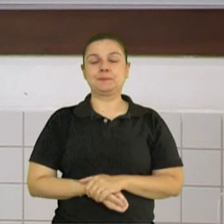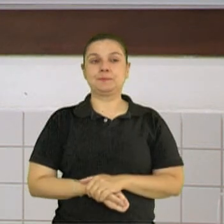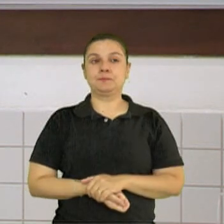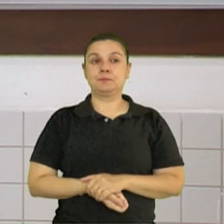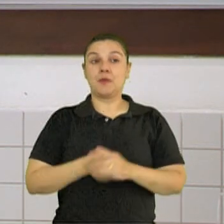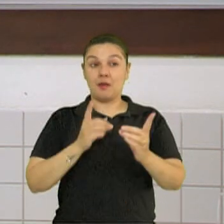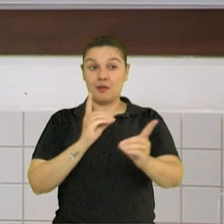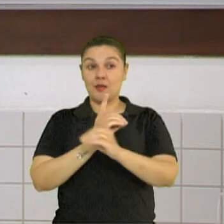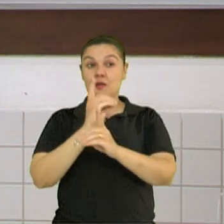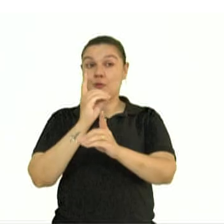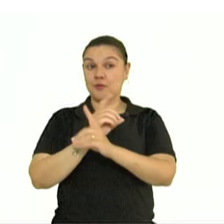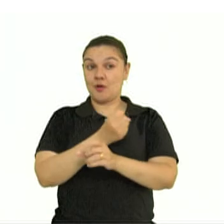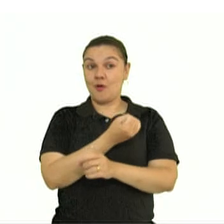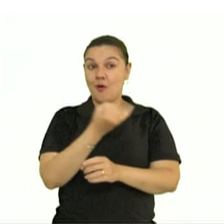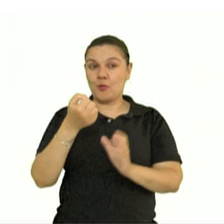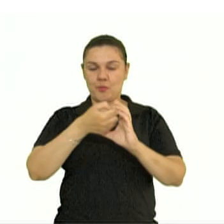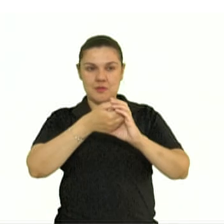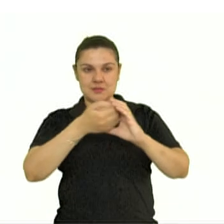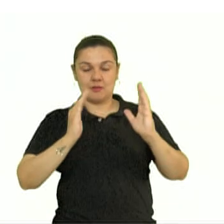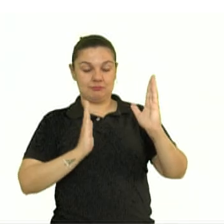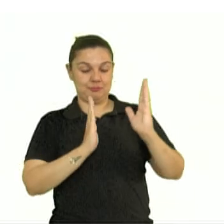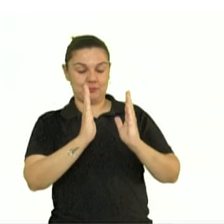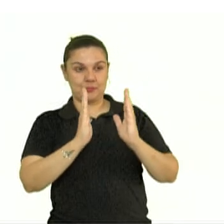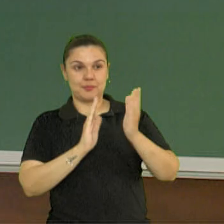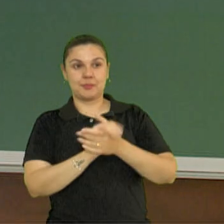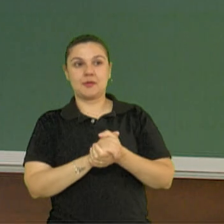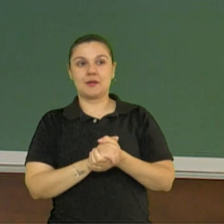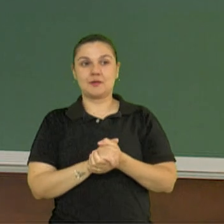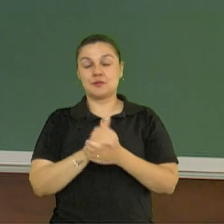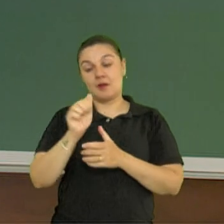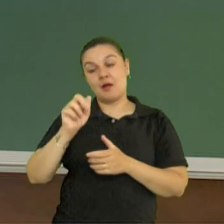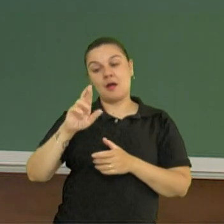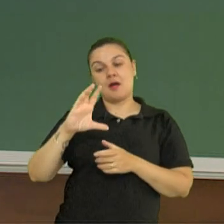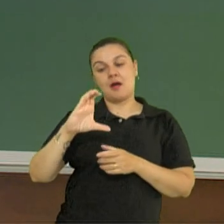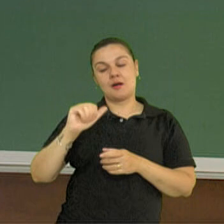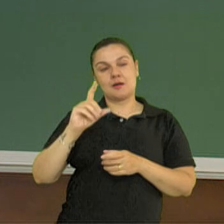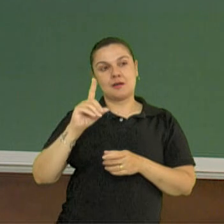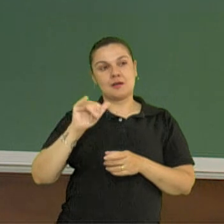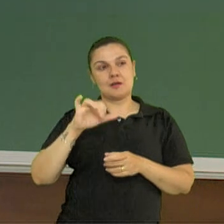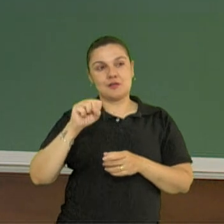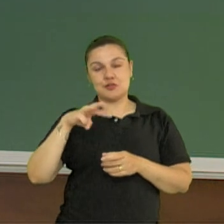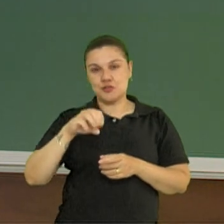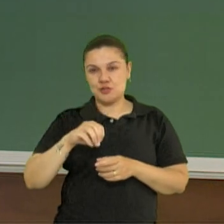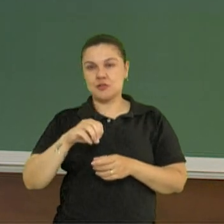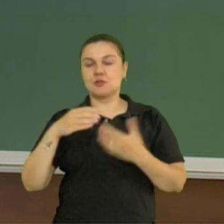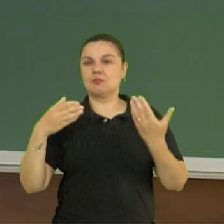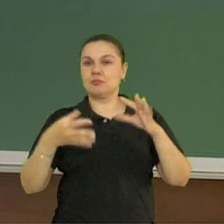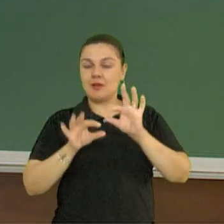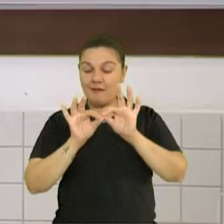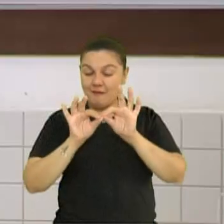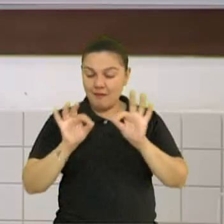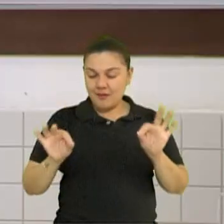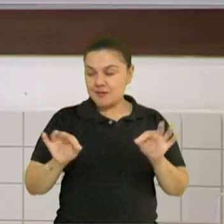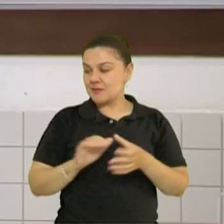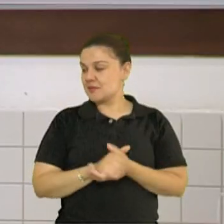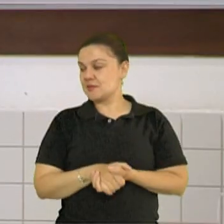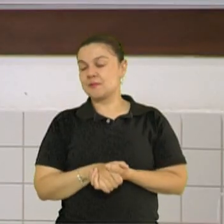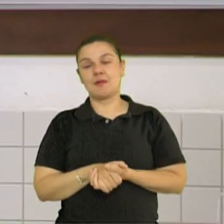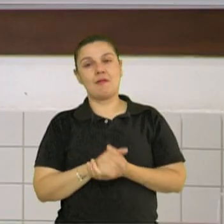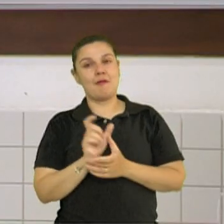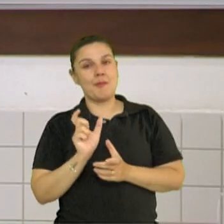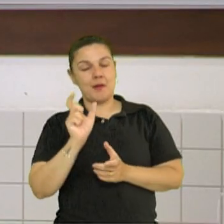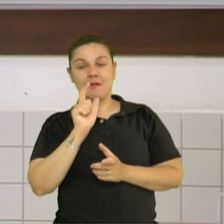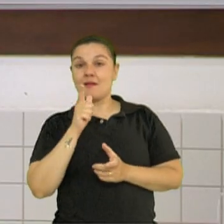E identificamos as características do período literário arcadismo. Que características são essas? A simplicidade, essa